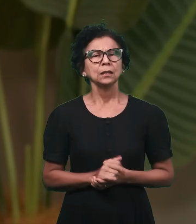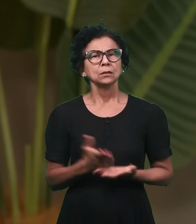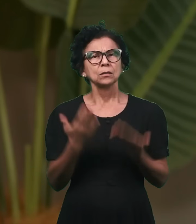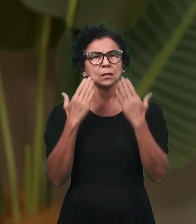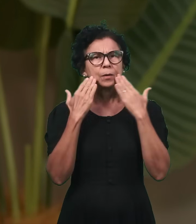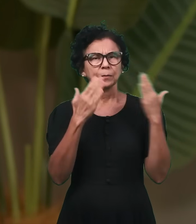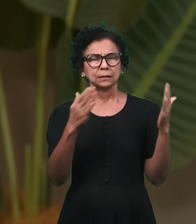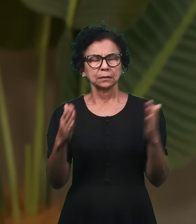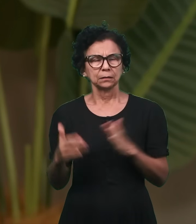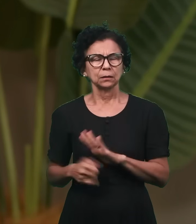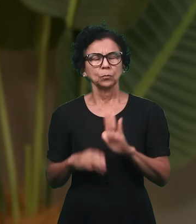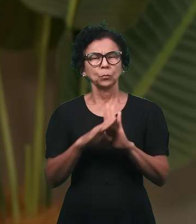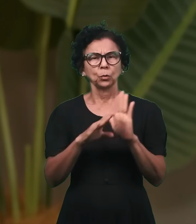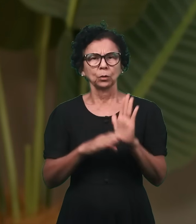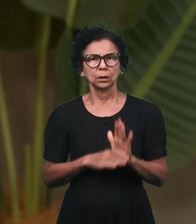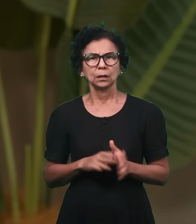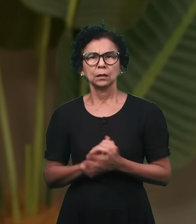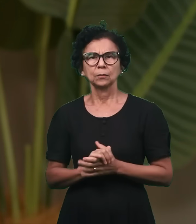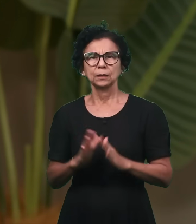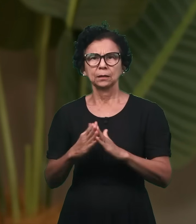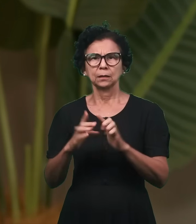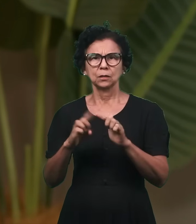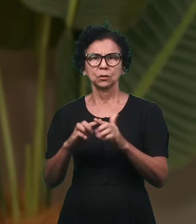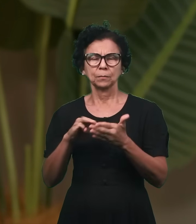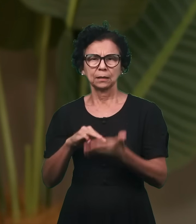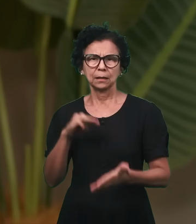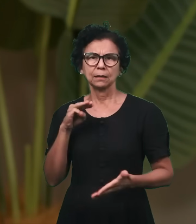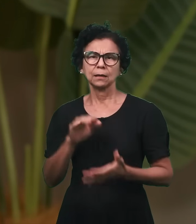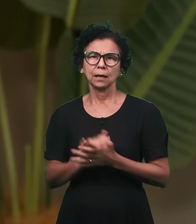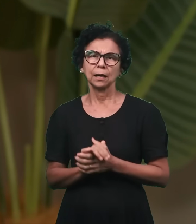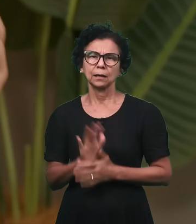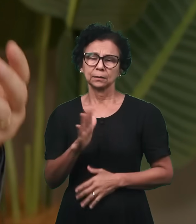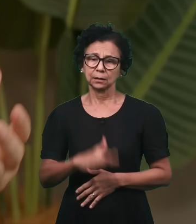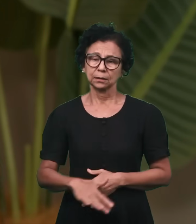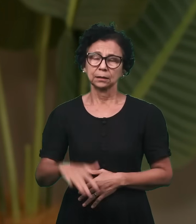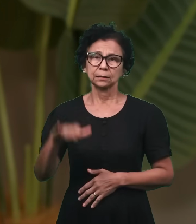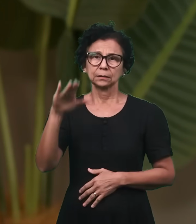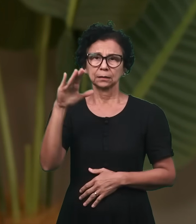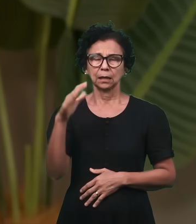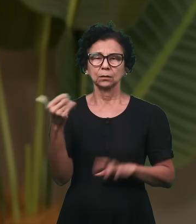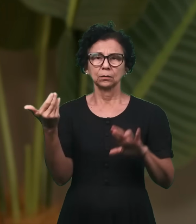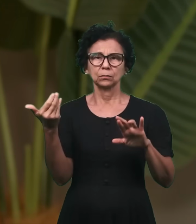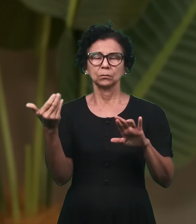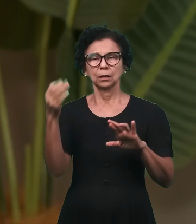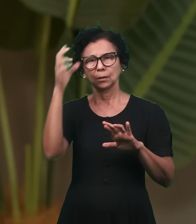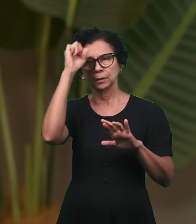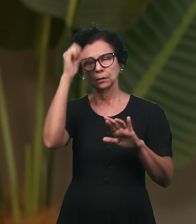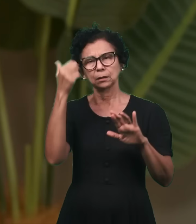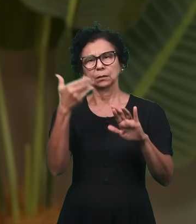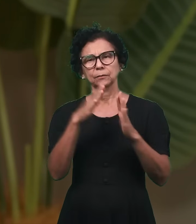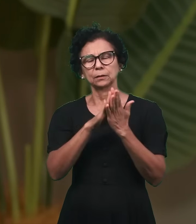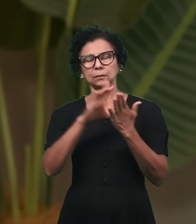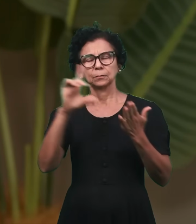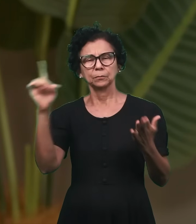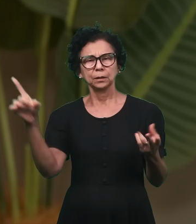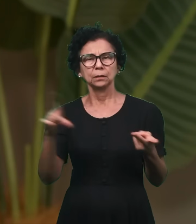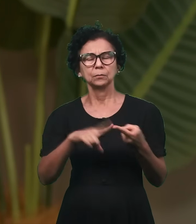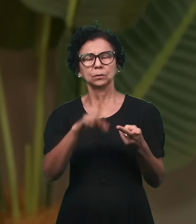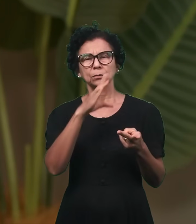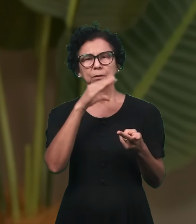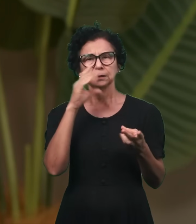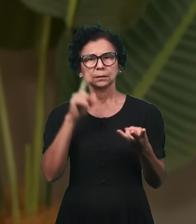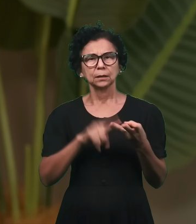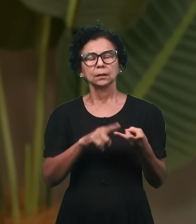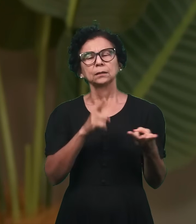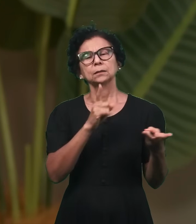Igreja Cristã Maranata, com convidados que trazem seus filhos, falamos aqui da adolescência, das